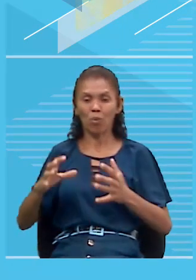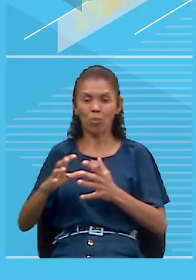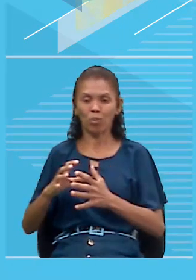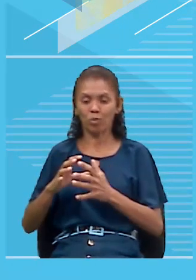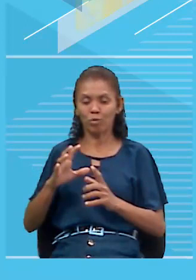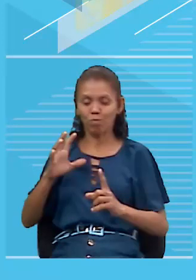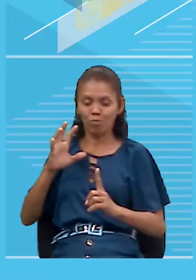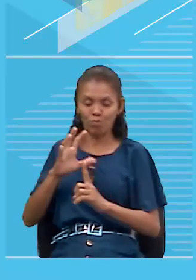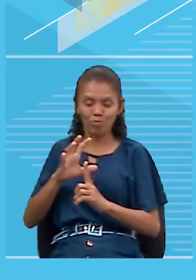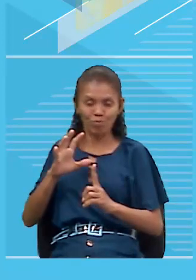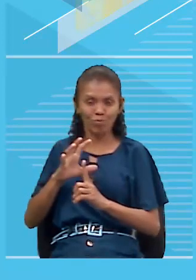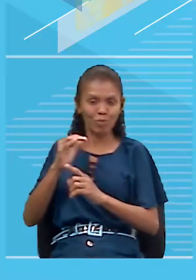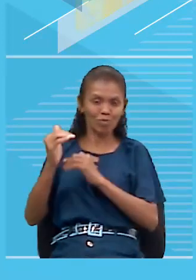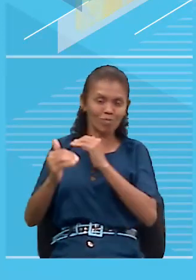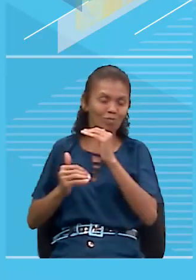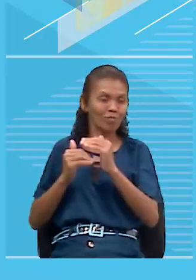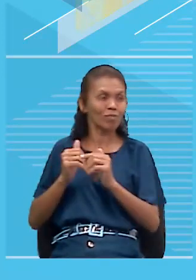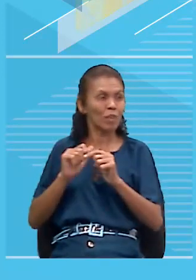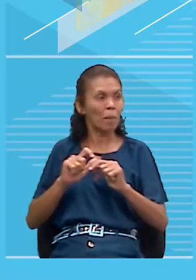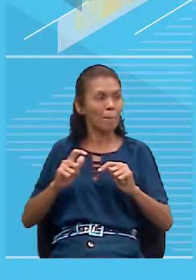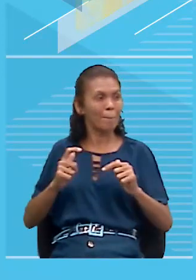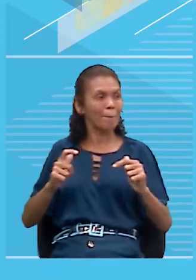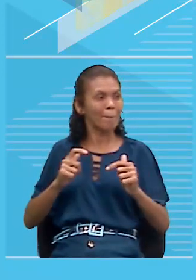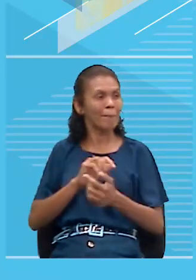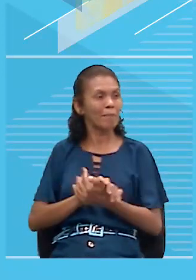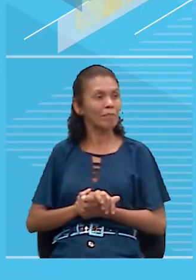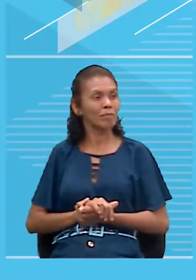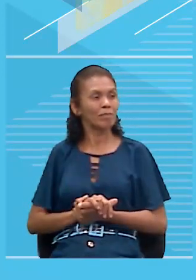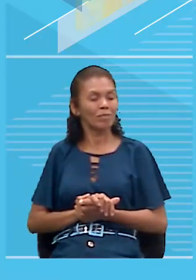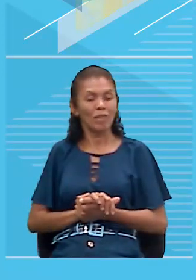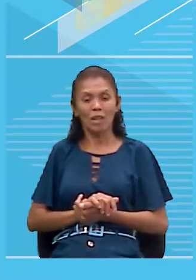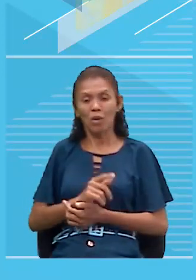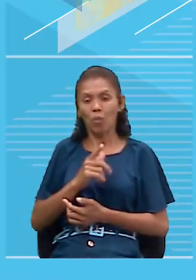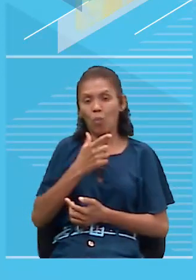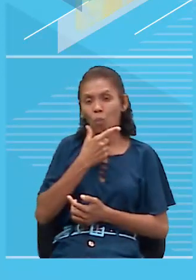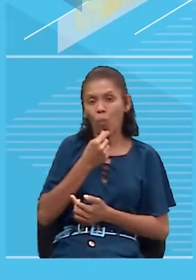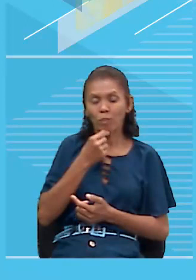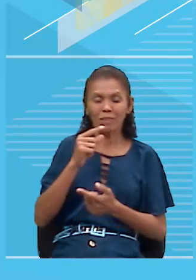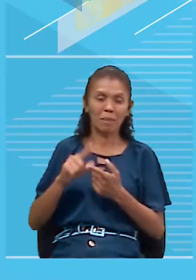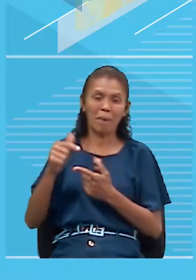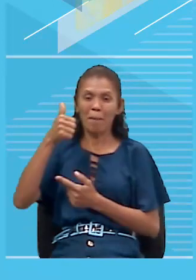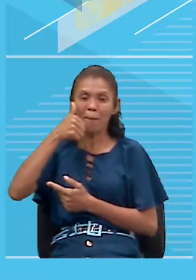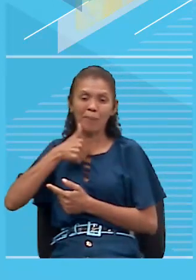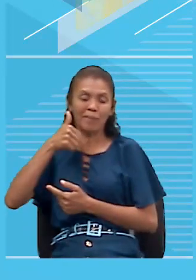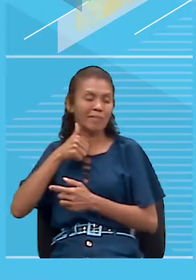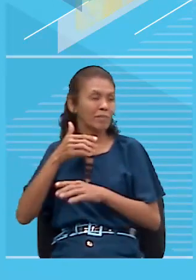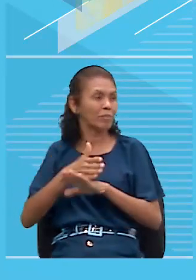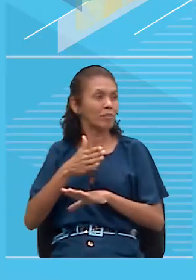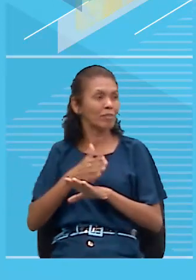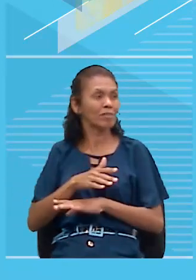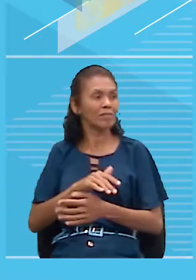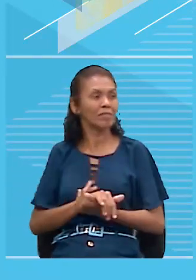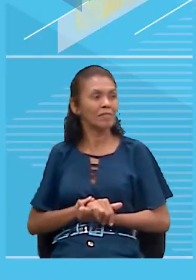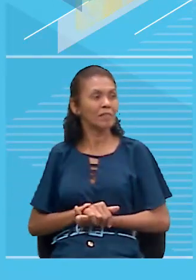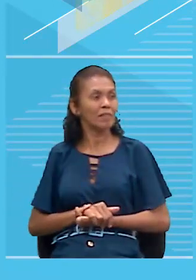é um exército que nos últimos anos vem crescendo tanto com homens como mulheres caso surge